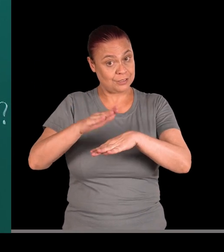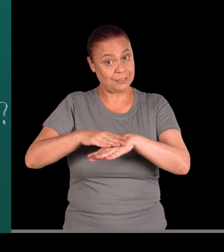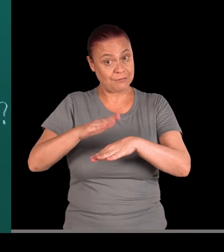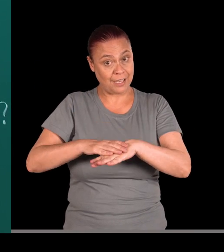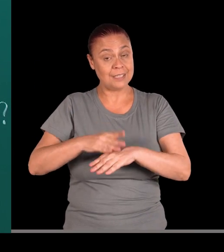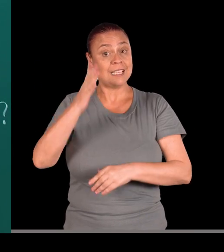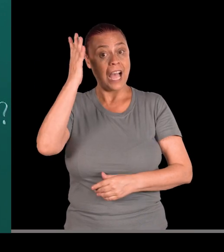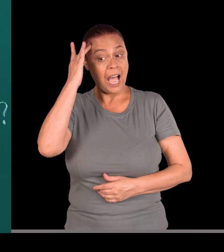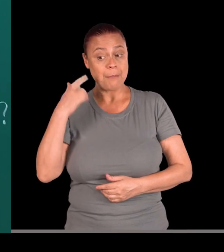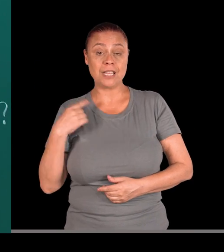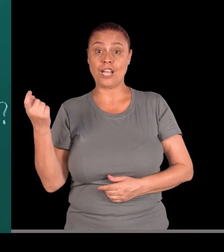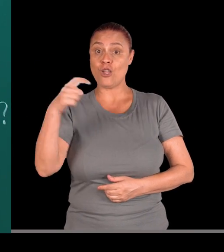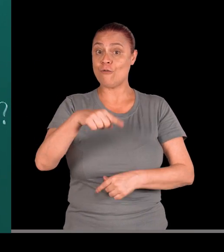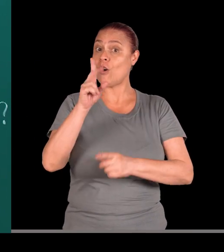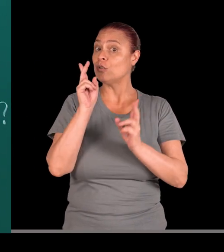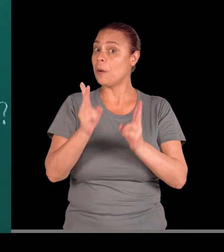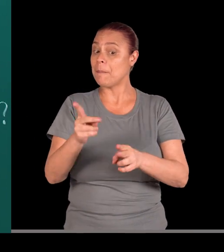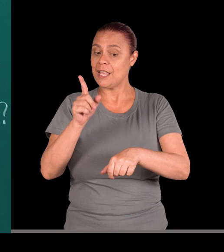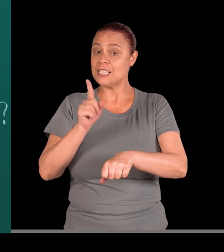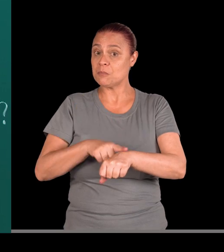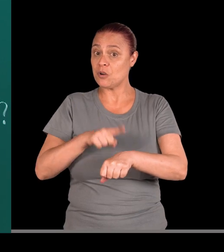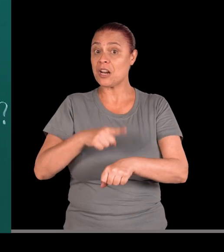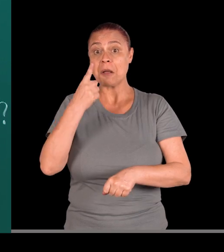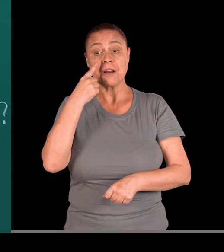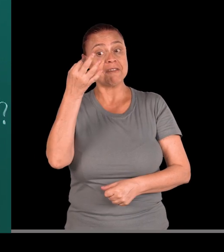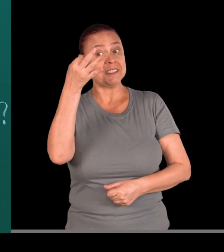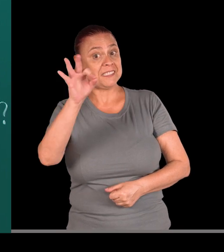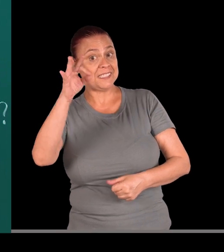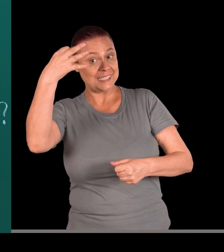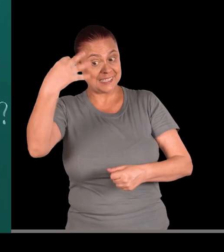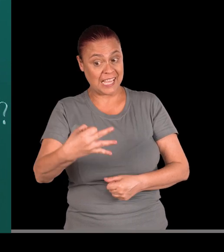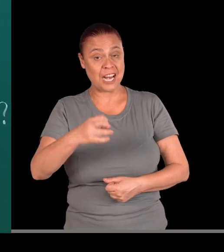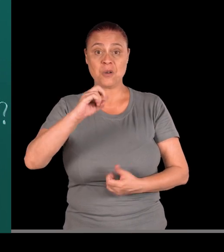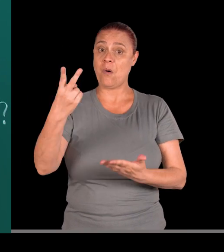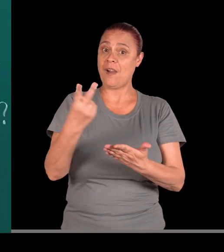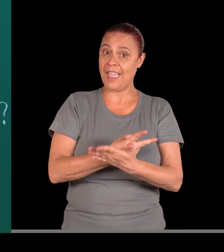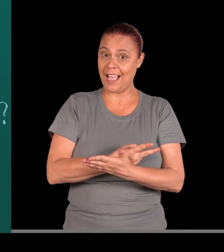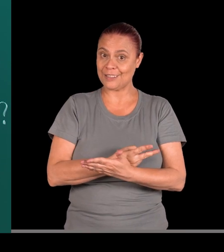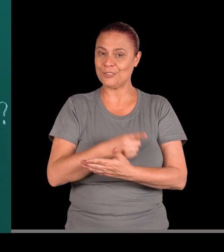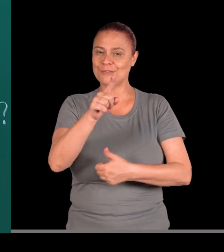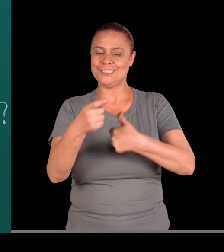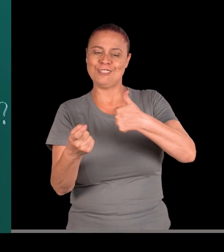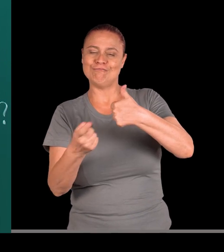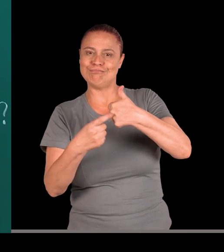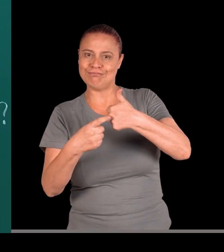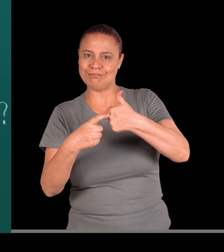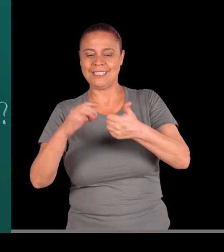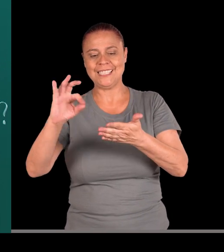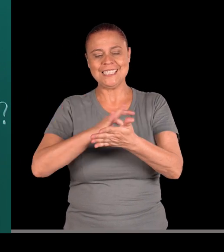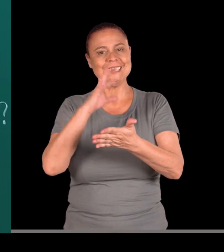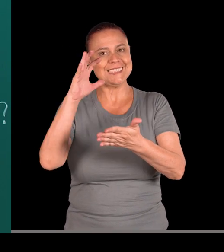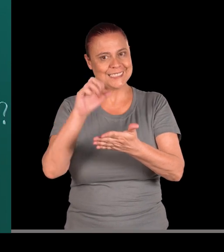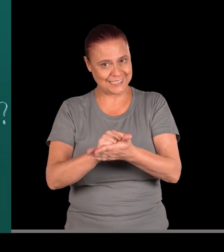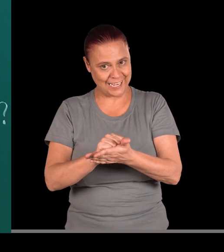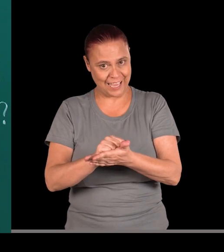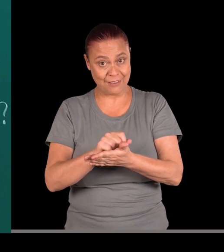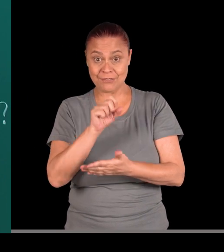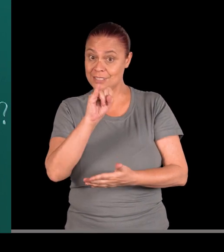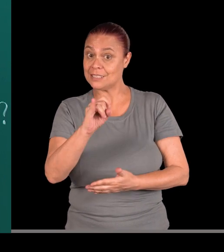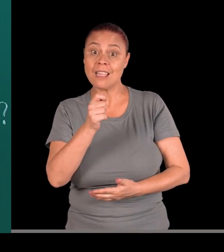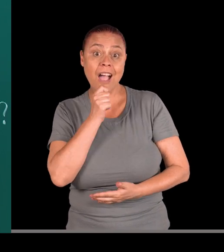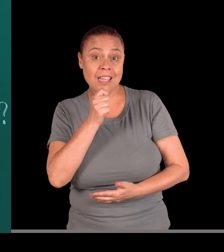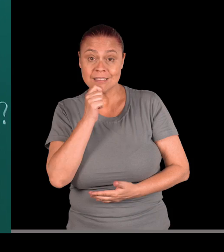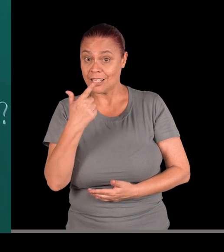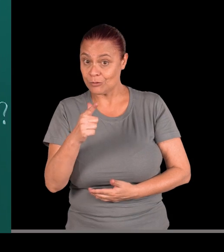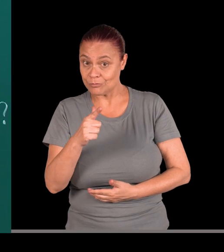tenta resolver, porque amanhã eu volto nesse mesmo horário para saber se você acertou ou errou. Então já deixa aí o seu gostei, se inscreve aqui no